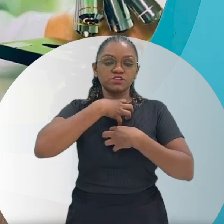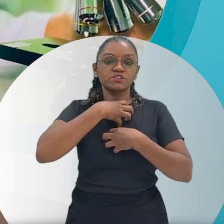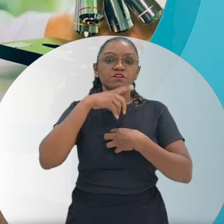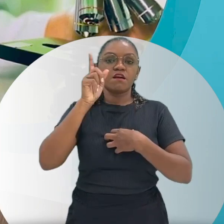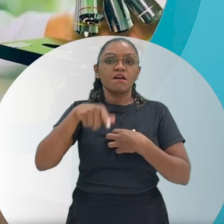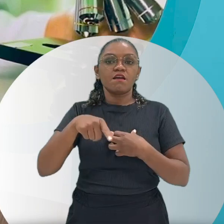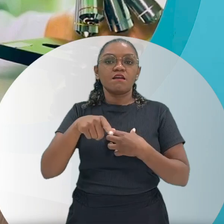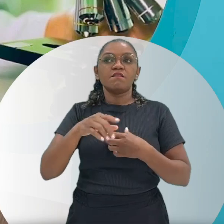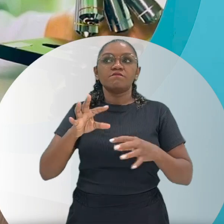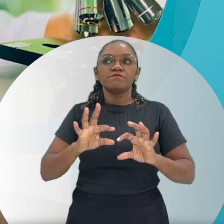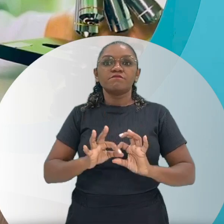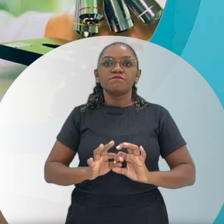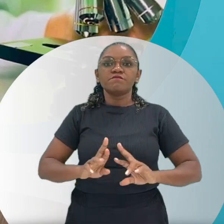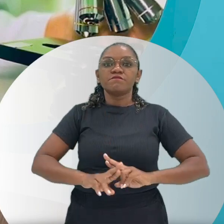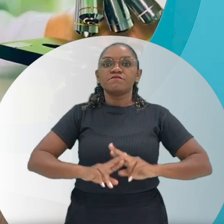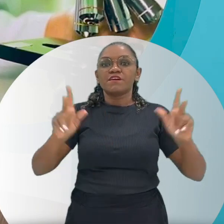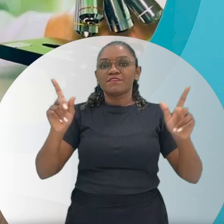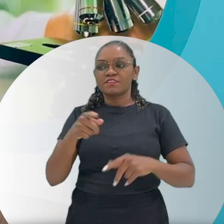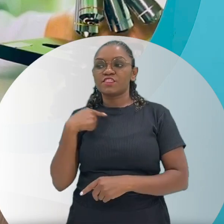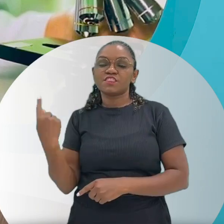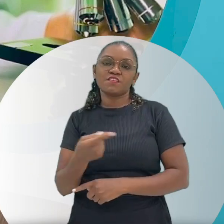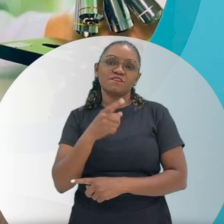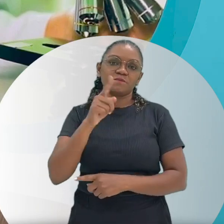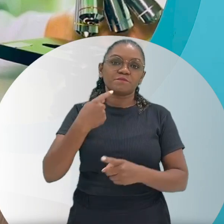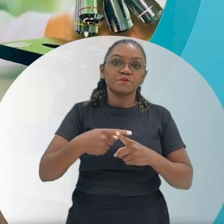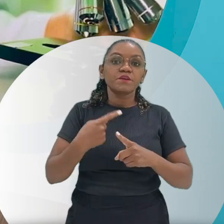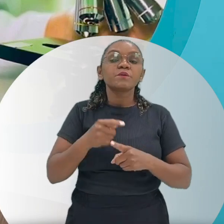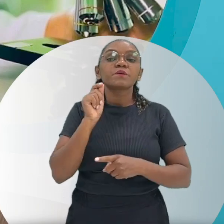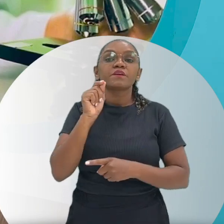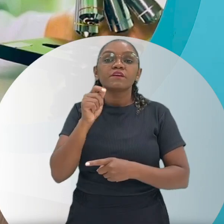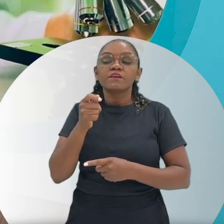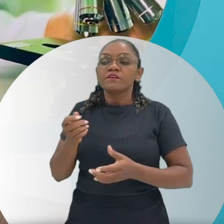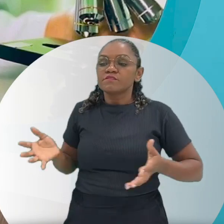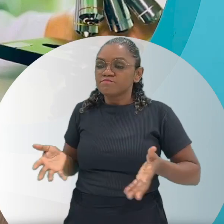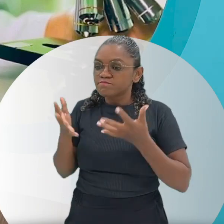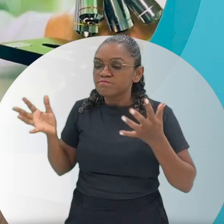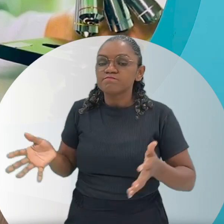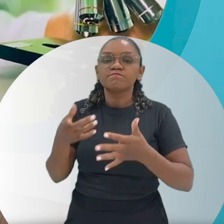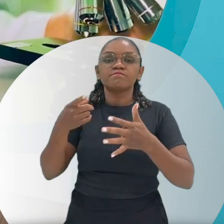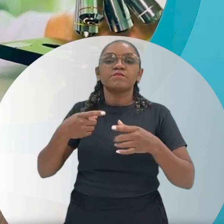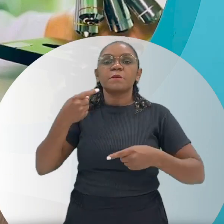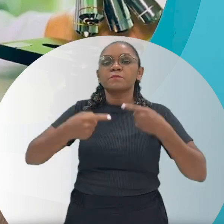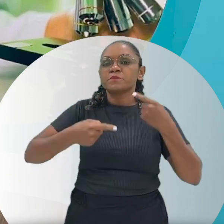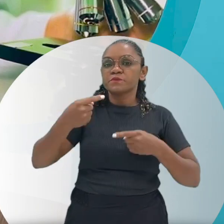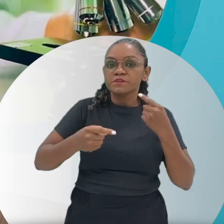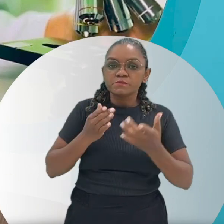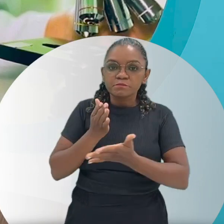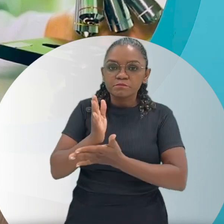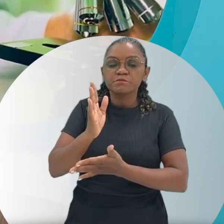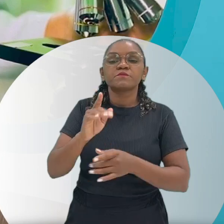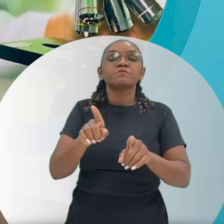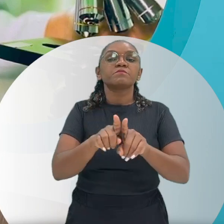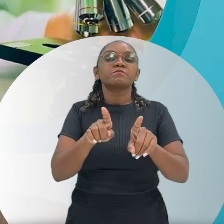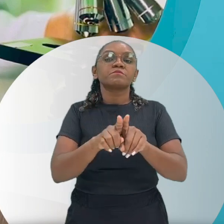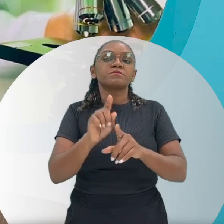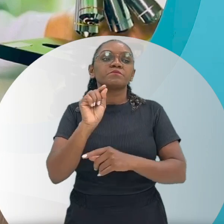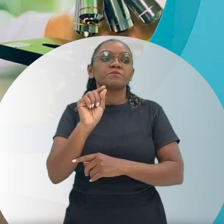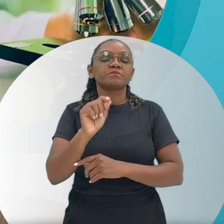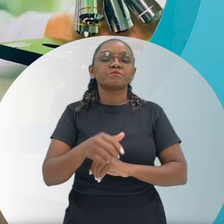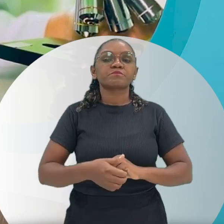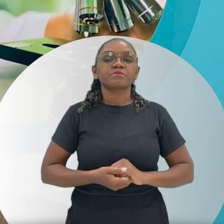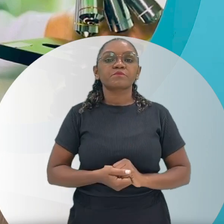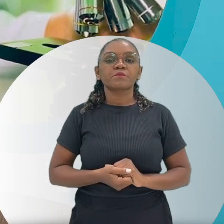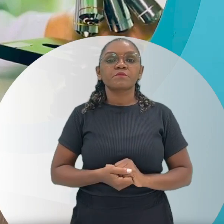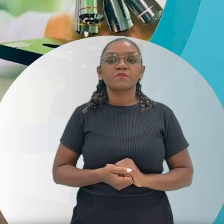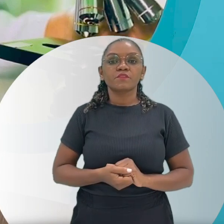no meio, cutucando para que políticas públicas sejam aprovadas e sejam cada vez mais,